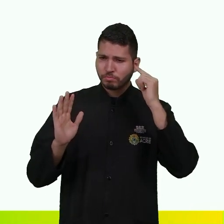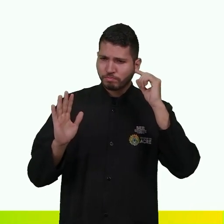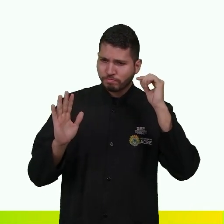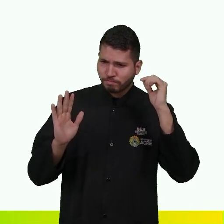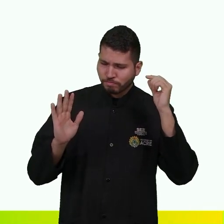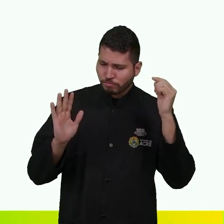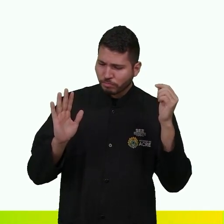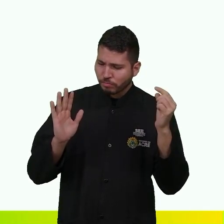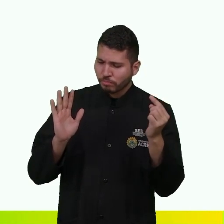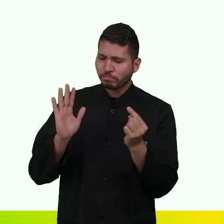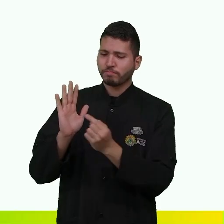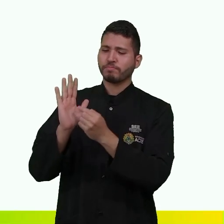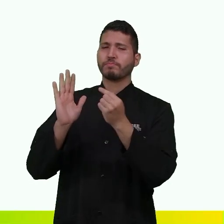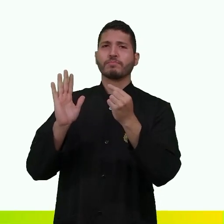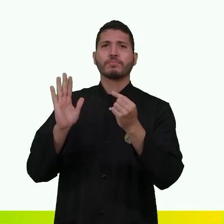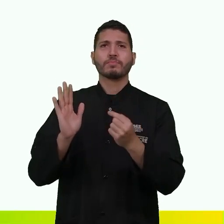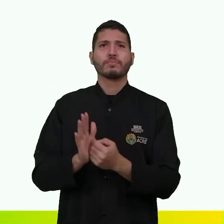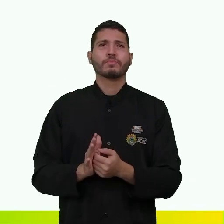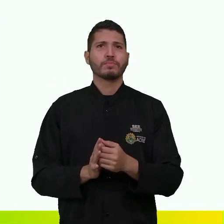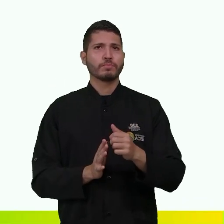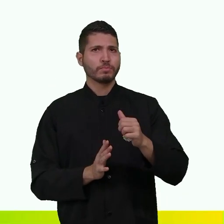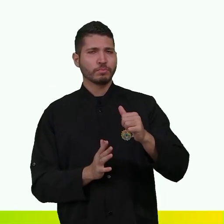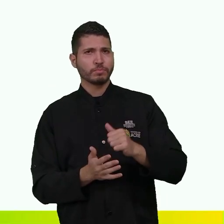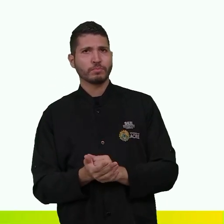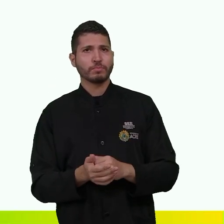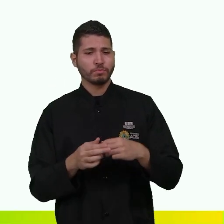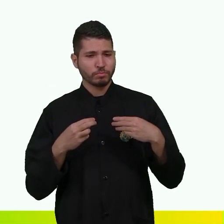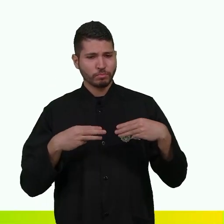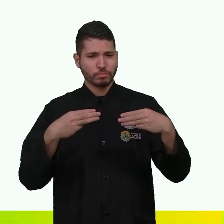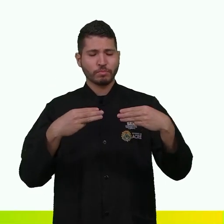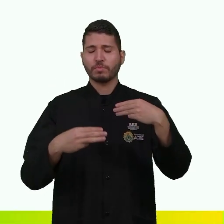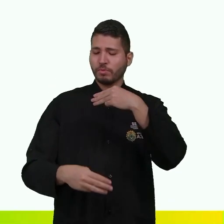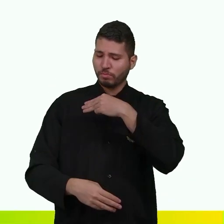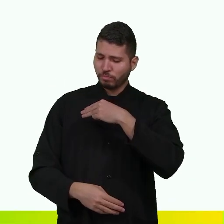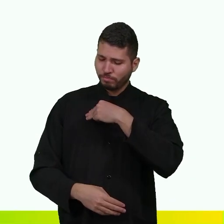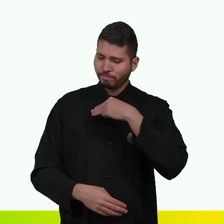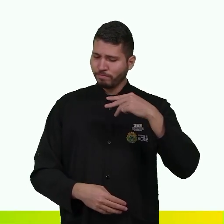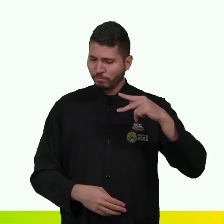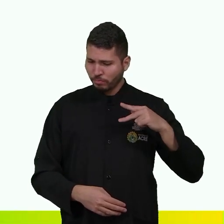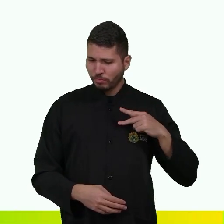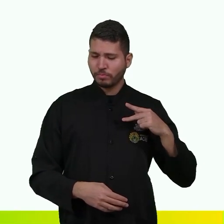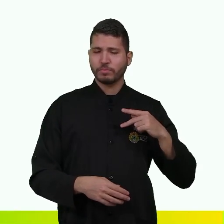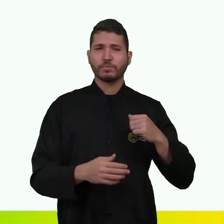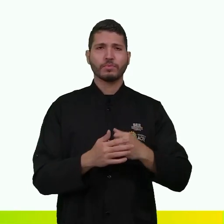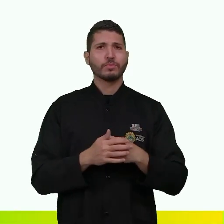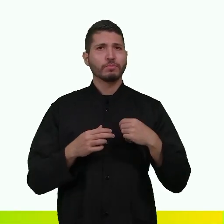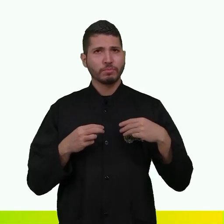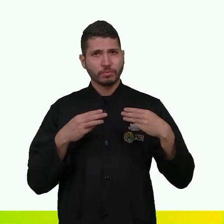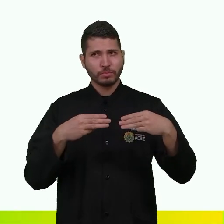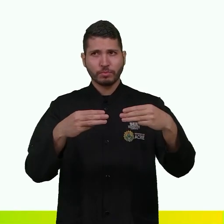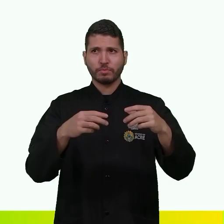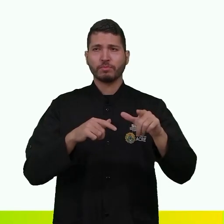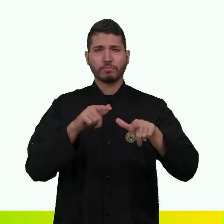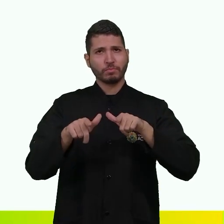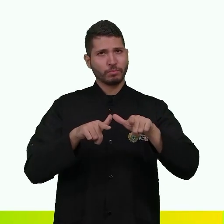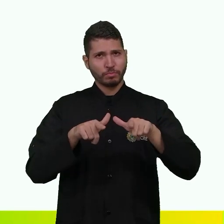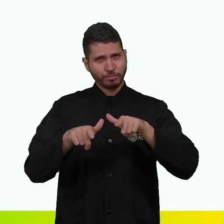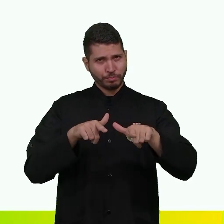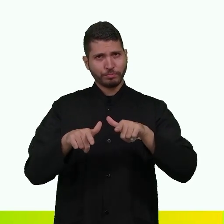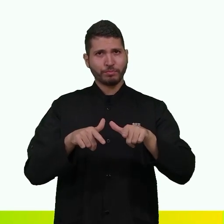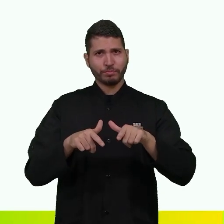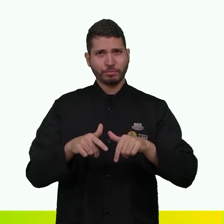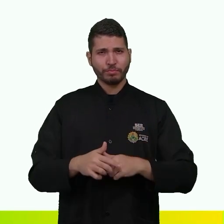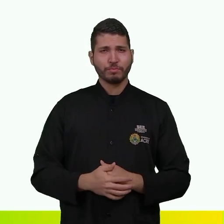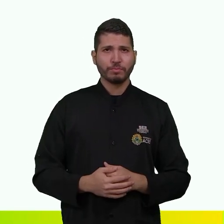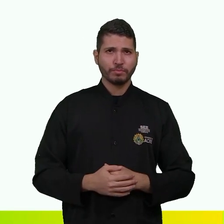feitas anonimamente ao Ministério Público do Trabalho e Ministério do Trabalho, tá? Para